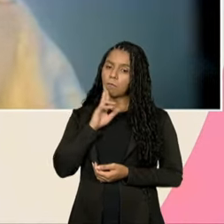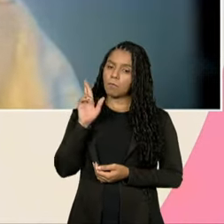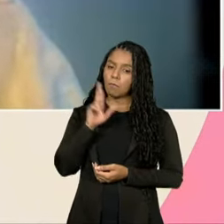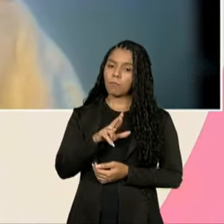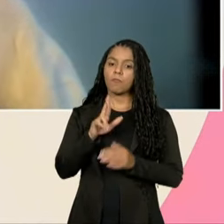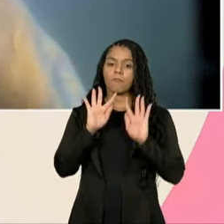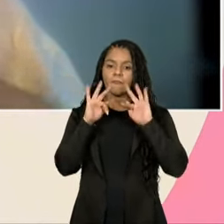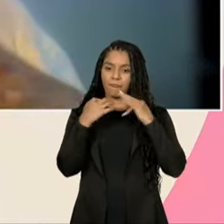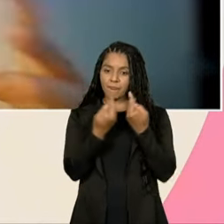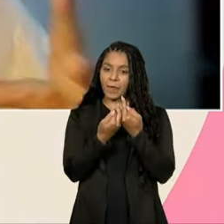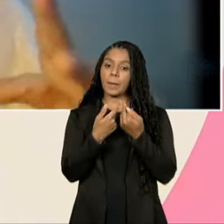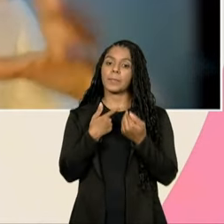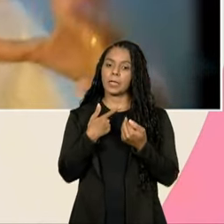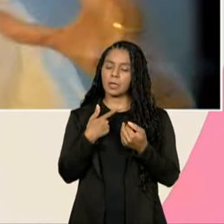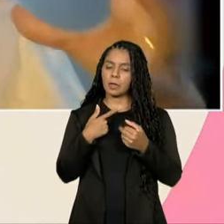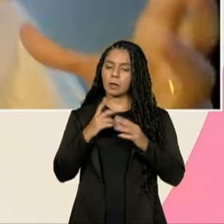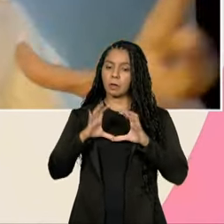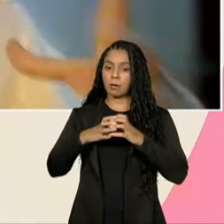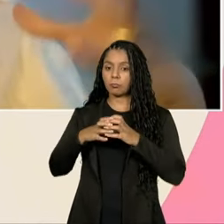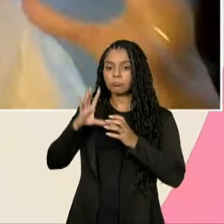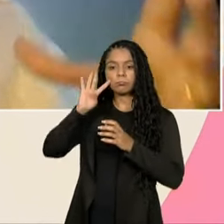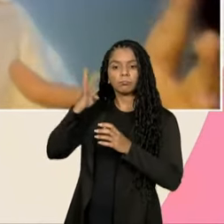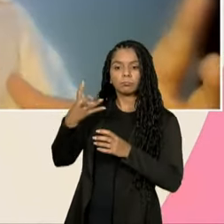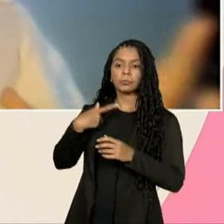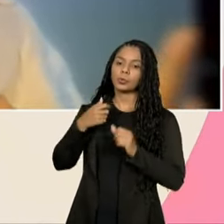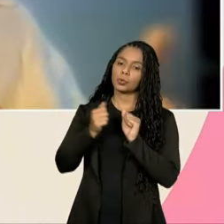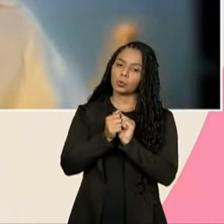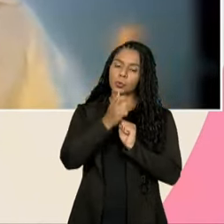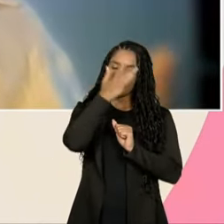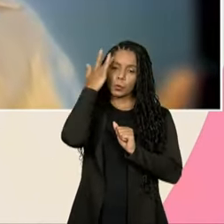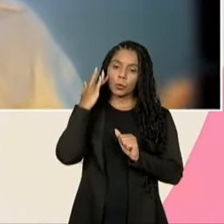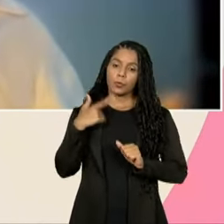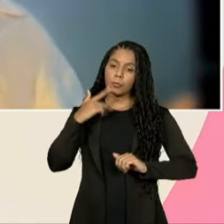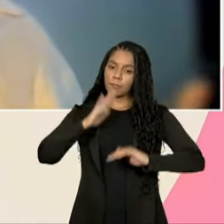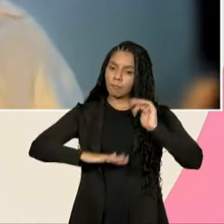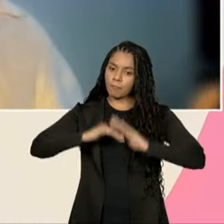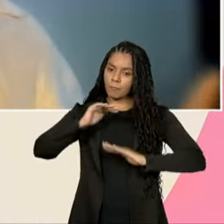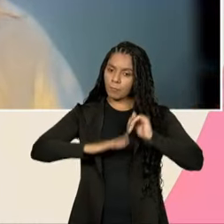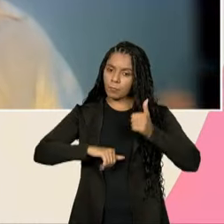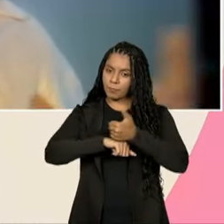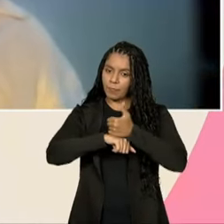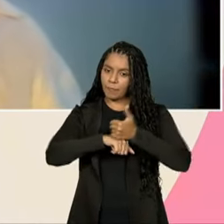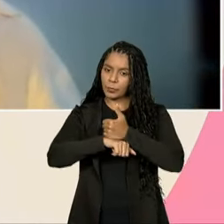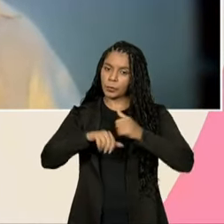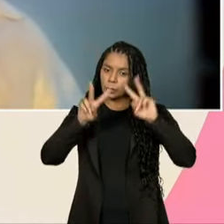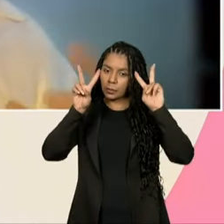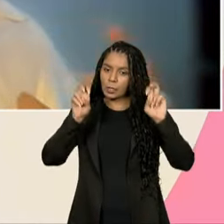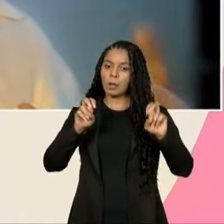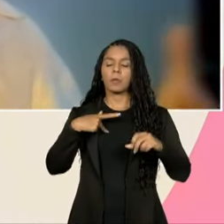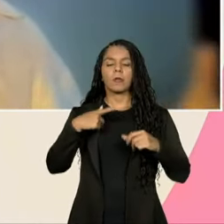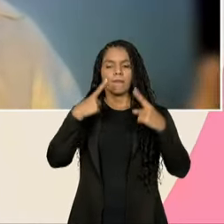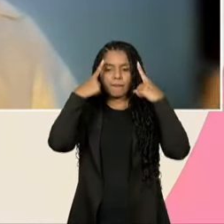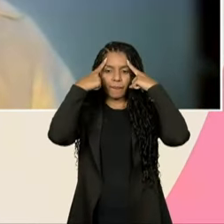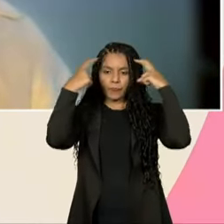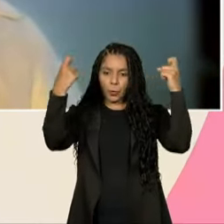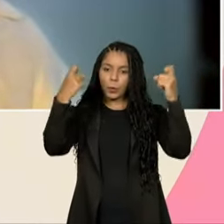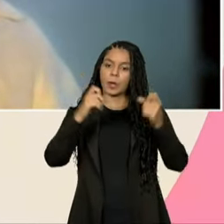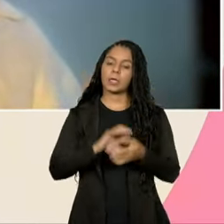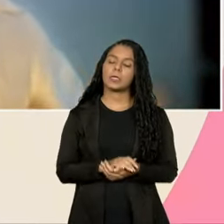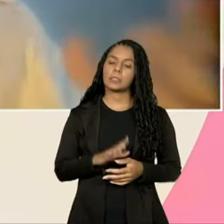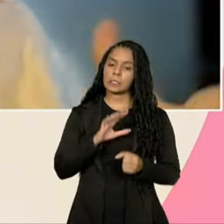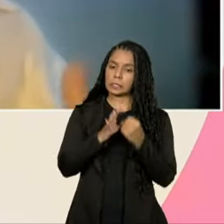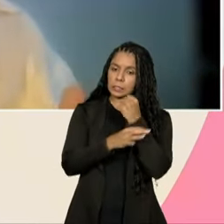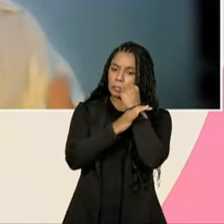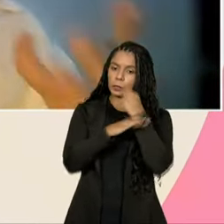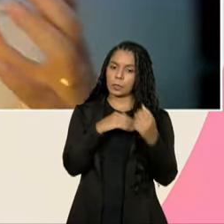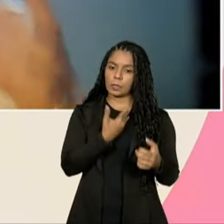em família e também junto a pessoas especialistas nessa temática da violência, da